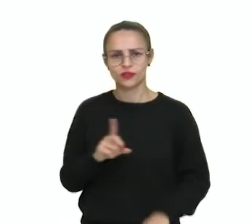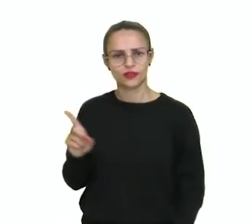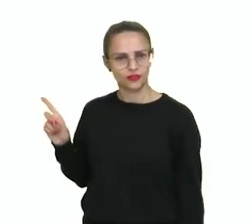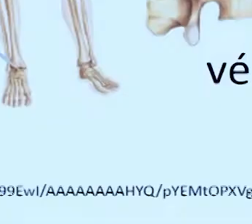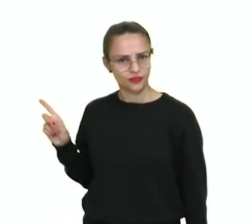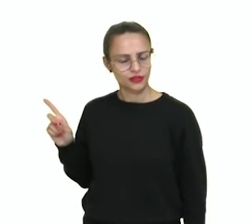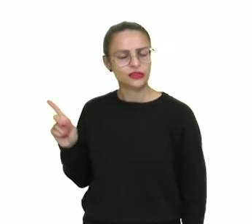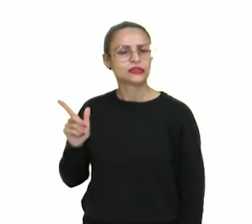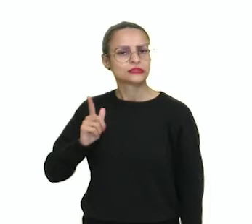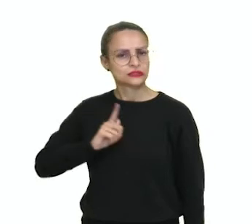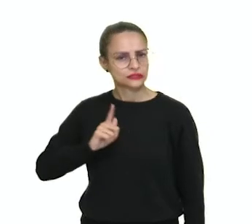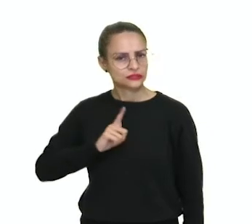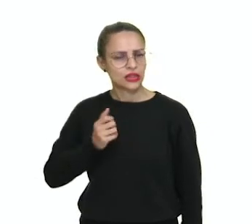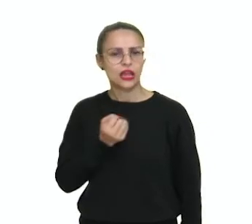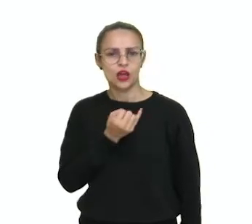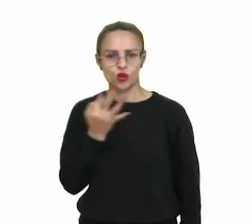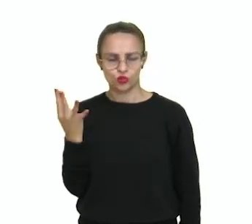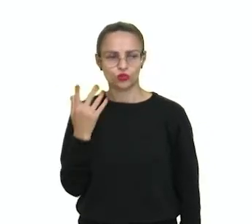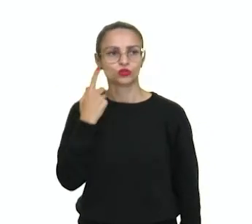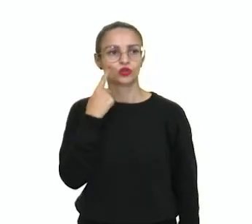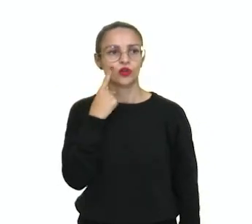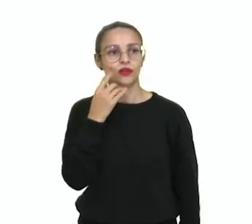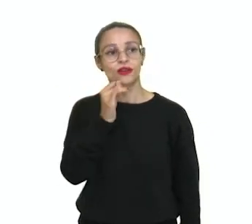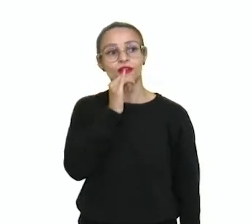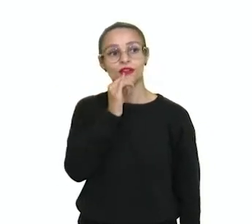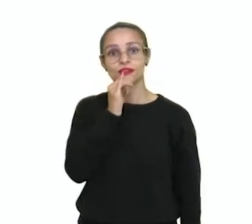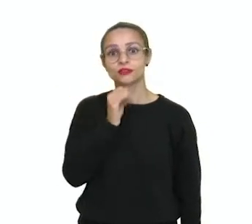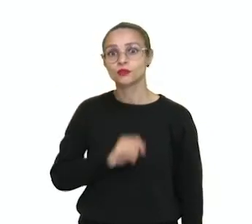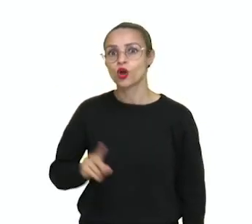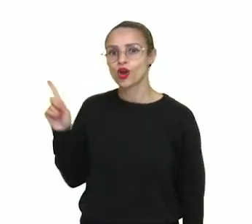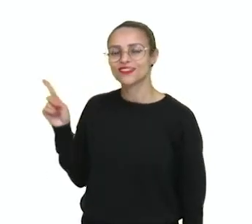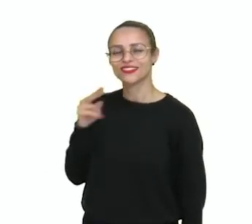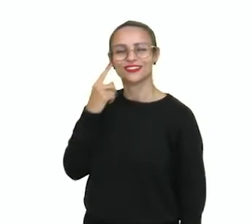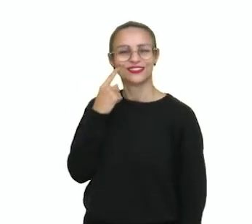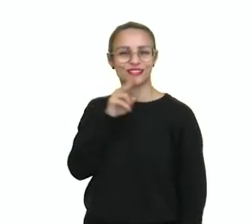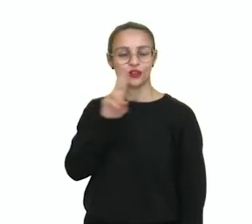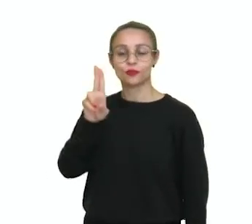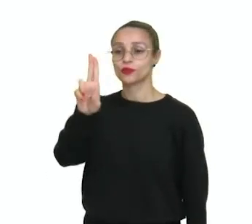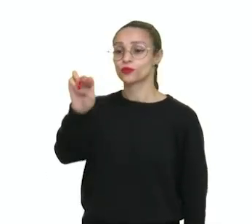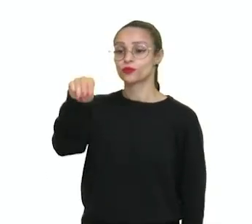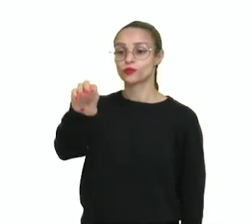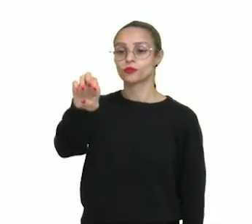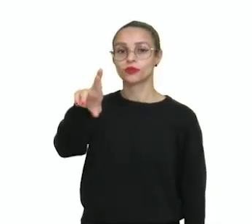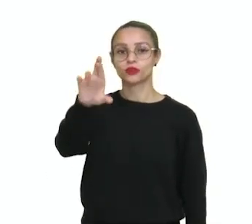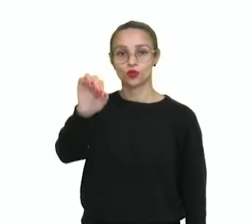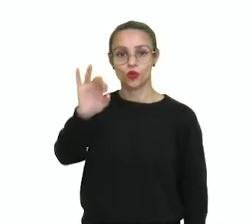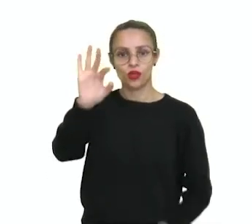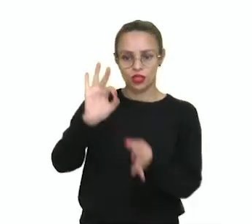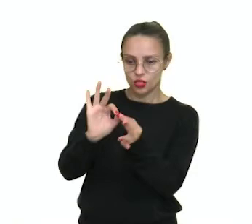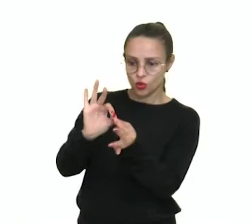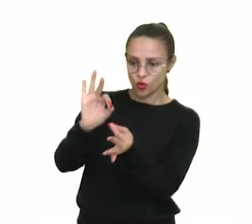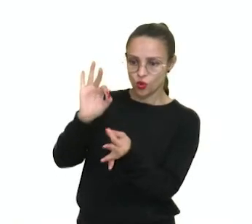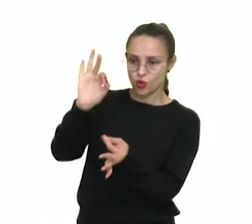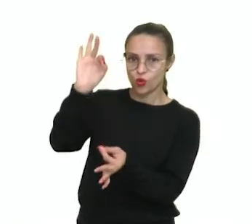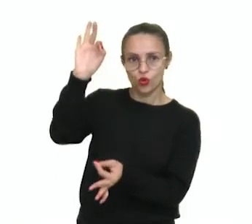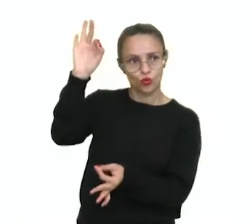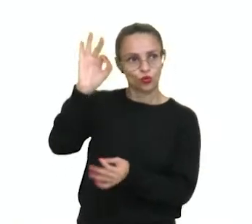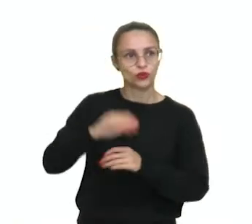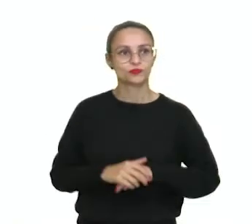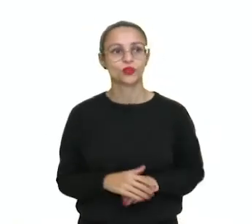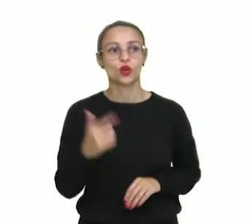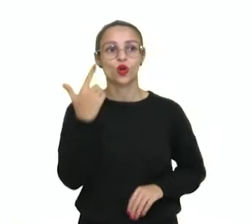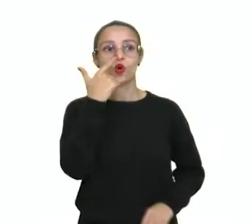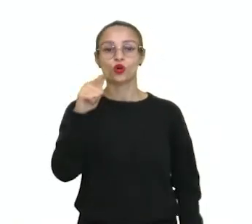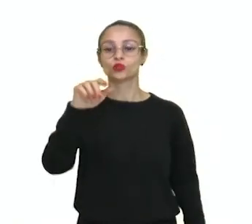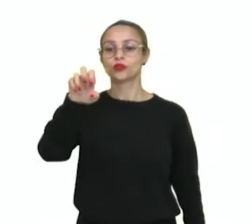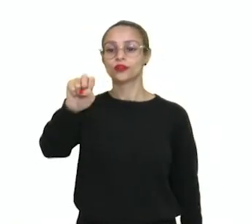Eu trouxe alguns. Nós temos, por exemplo, o húmero, que é um osso longo. O externo,